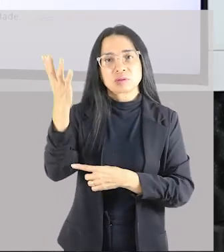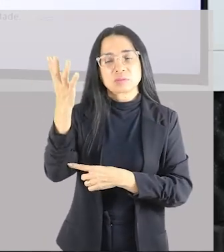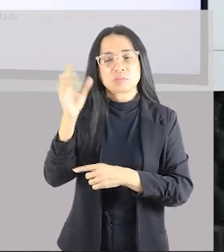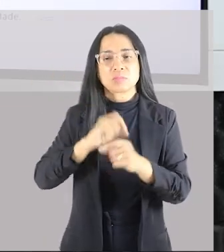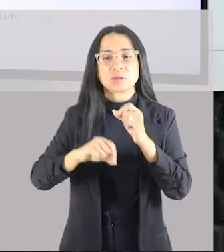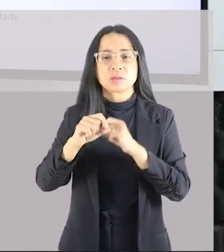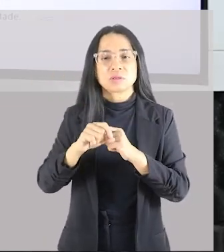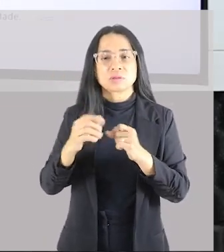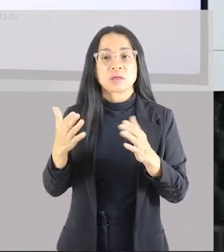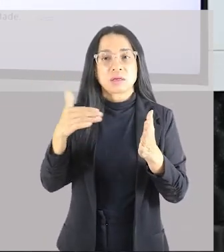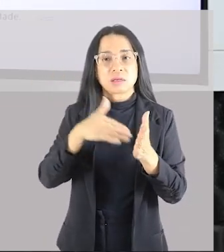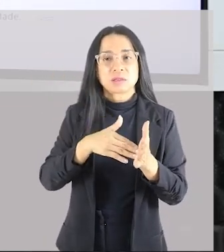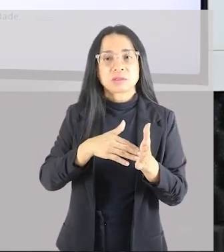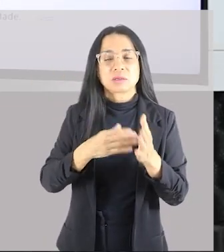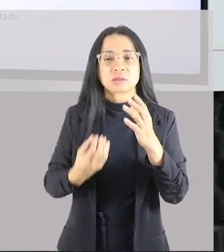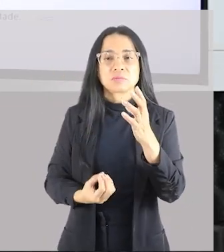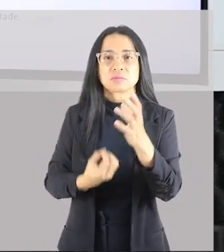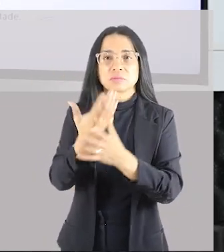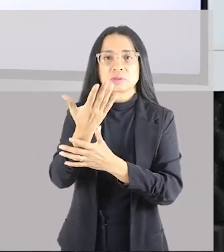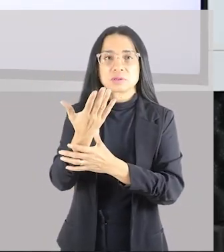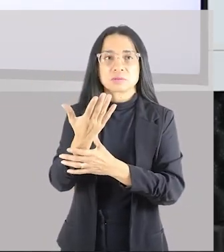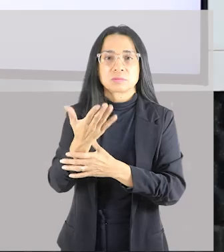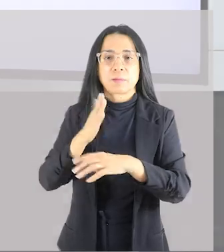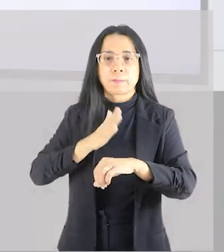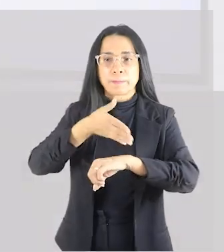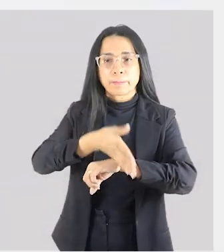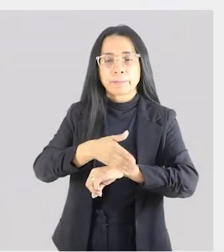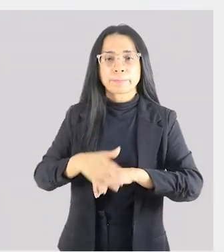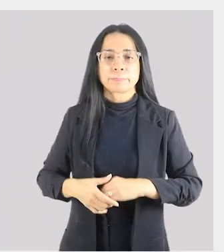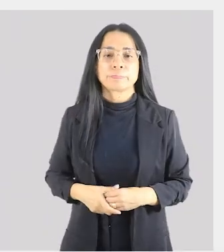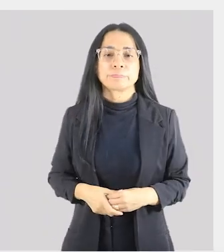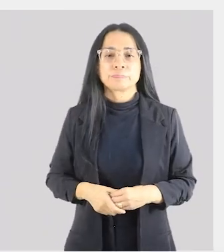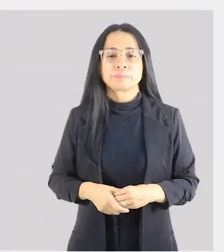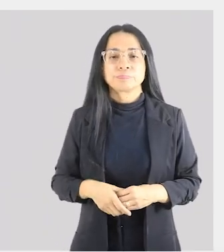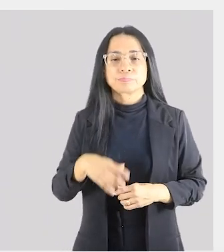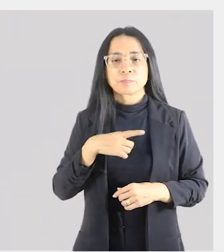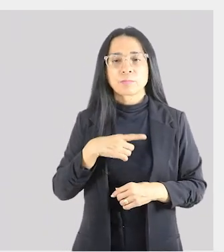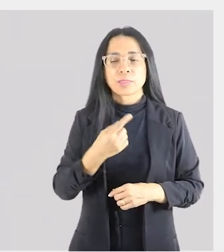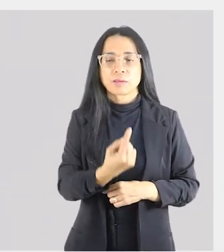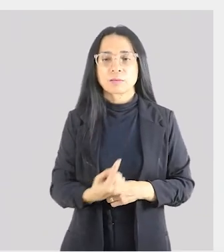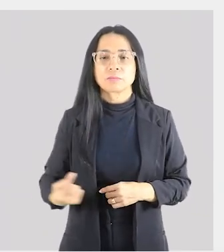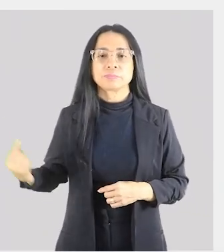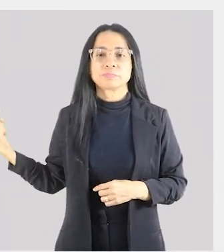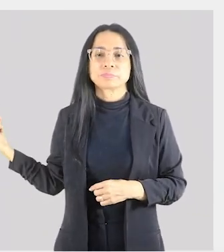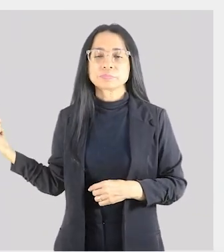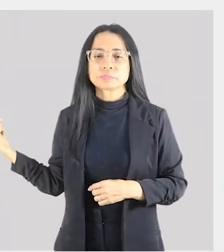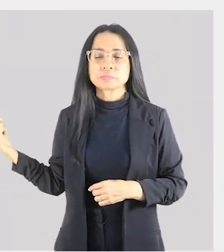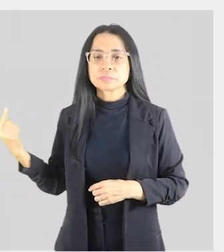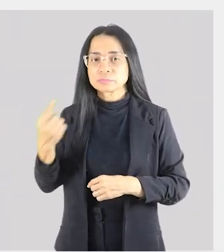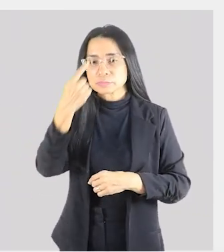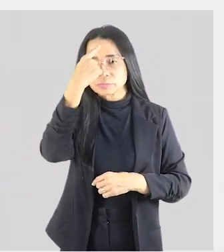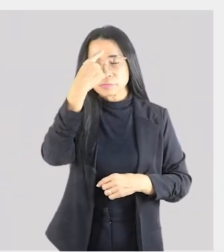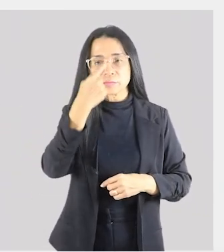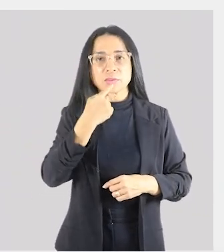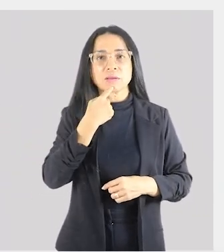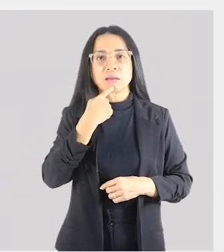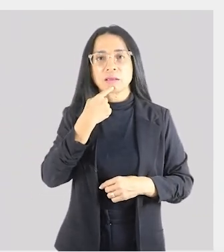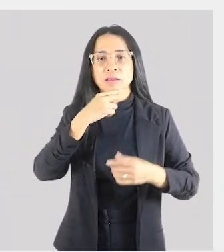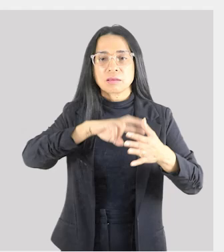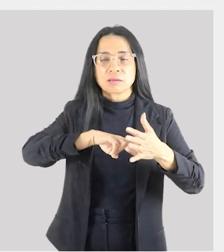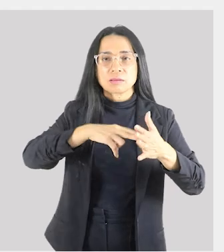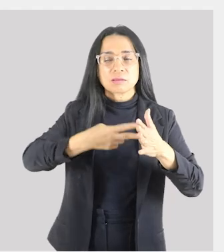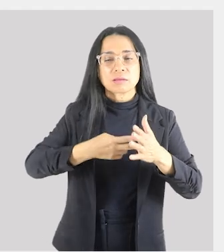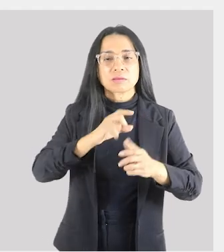acontecendo até que ela fosse aprovada. E aí eu trago para vocês uma das imagens mais